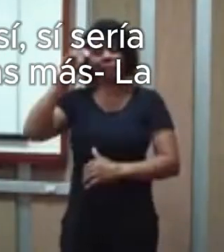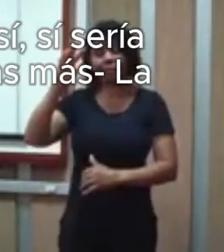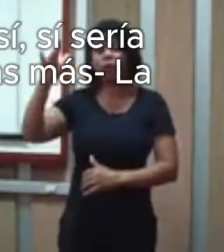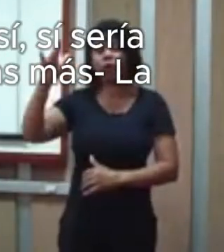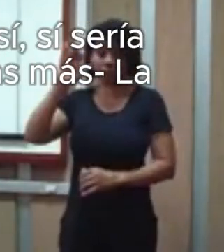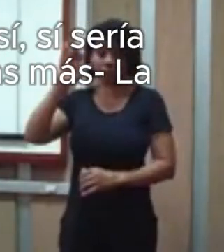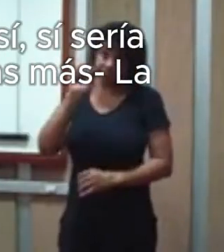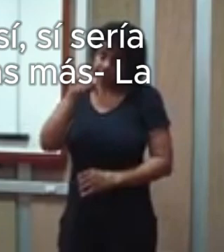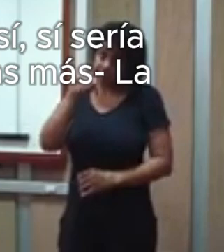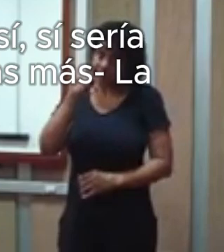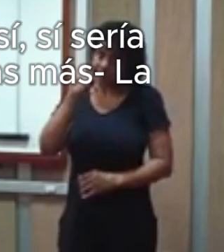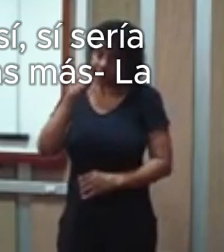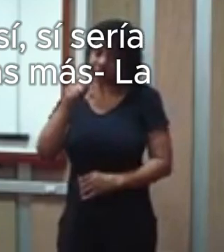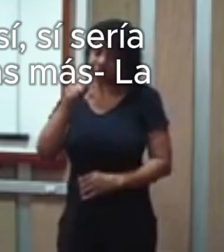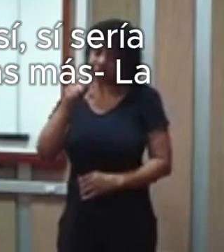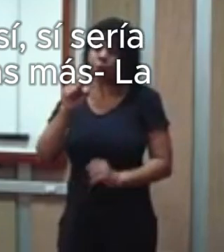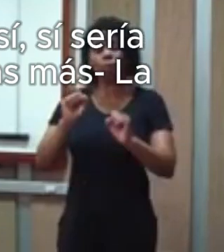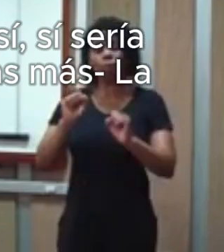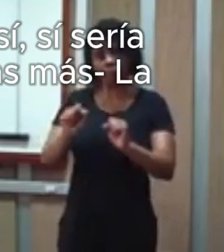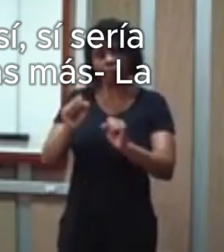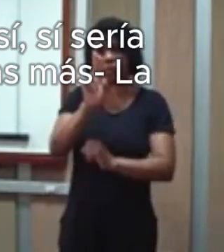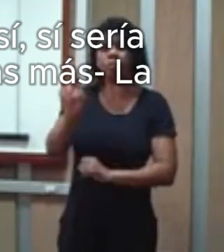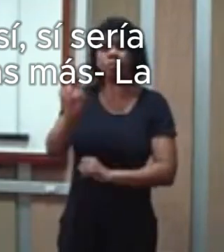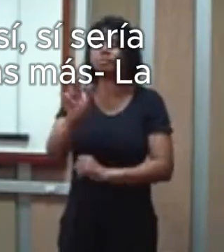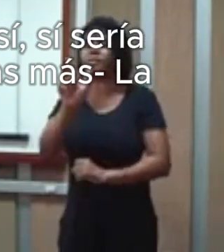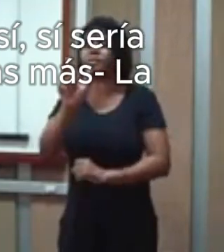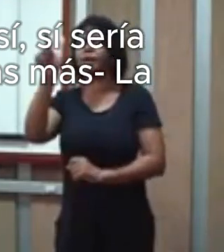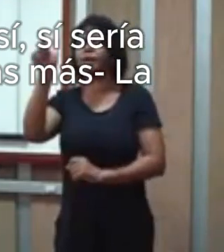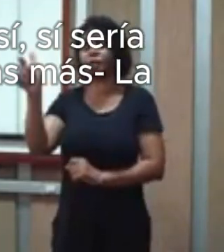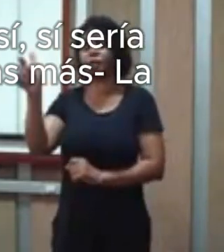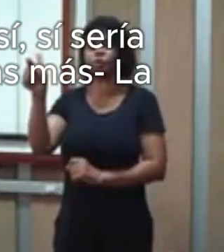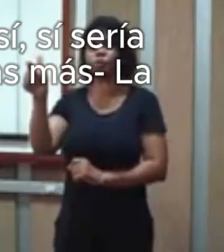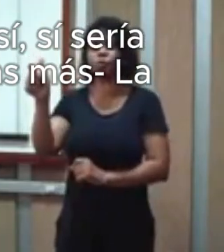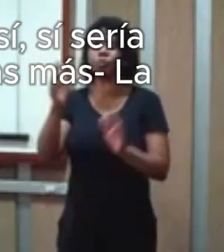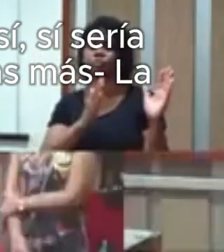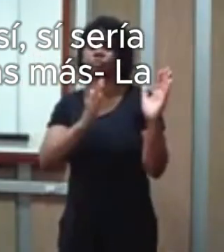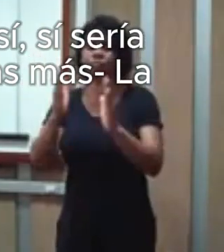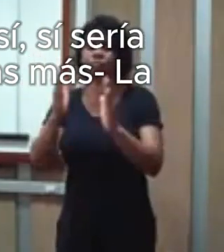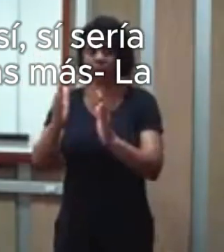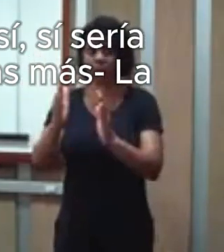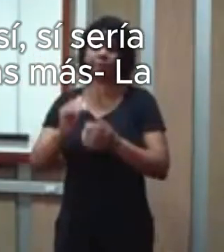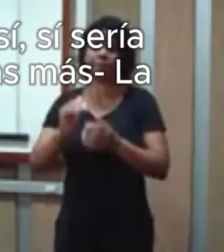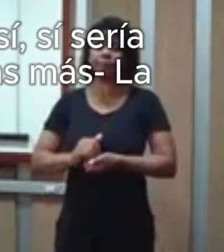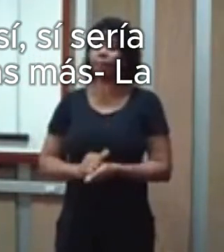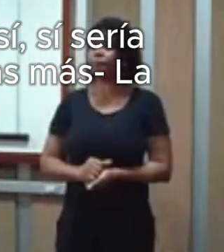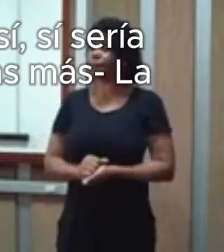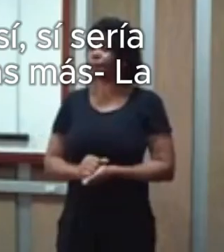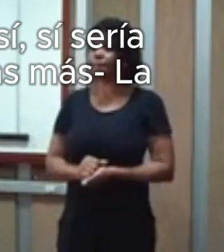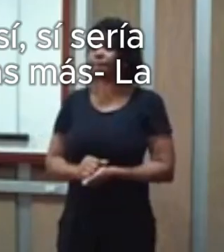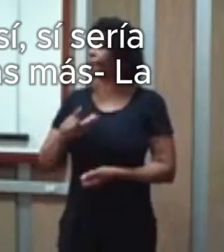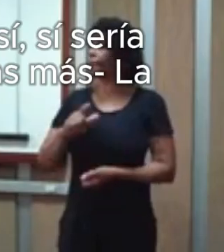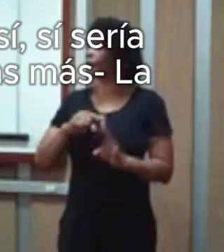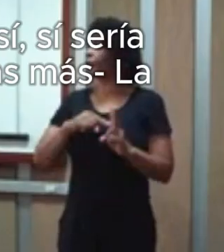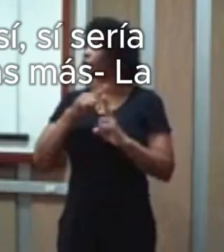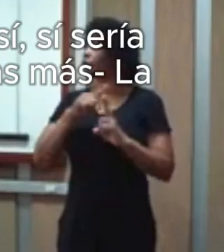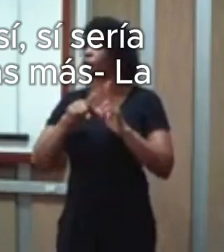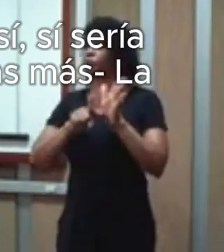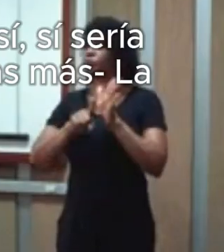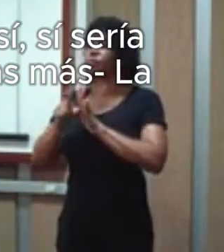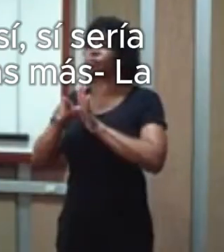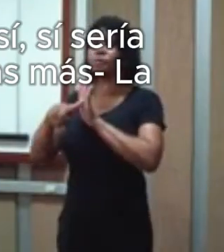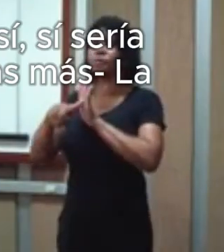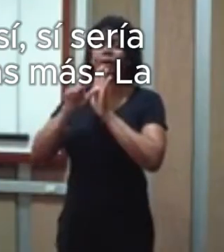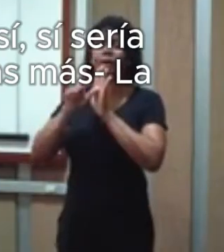teoricamente, sim. Tá? Daria para usar em outras situações. Então, temos mais 2 perguntas. Antes, eu